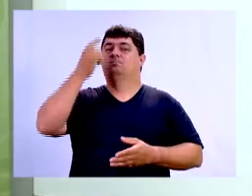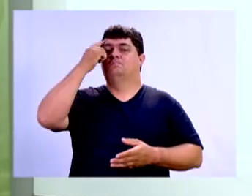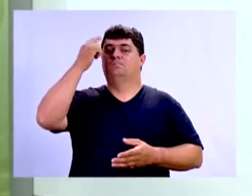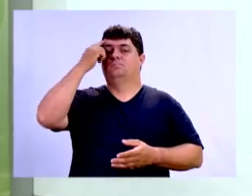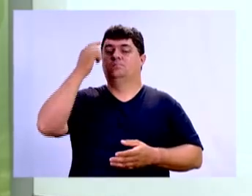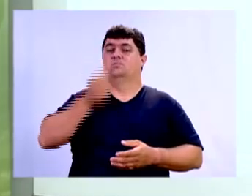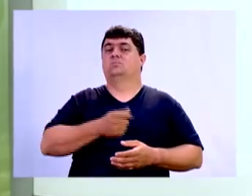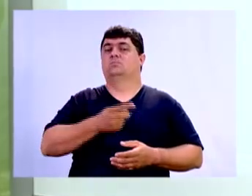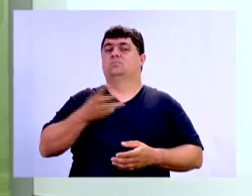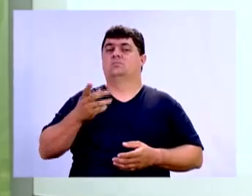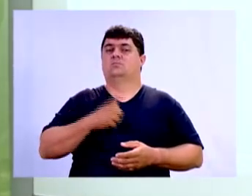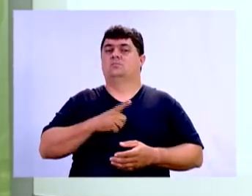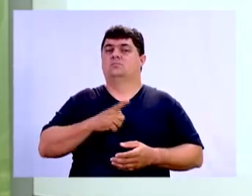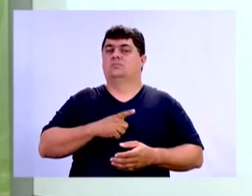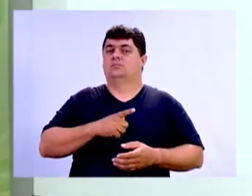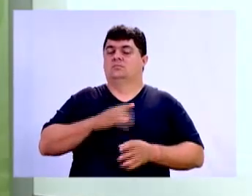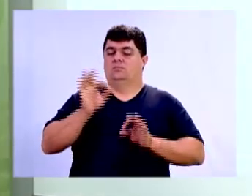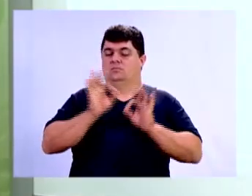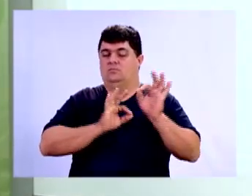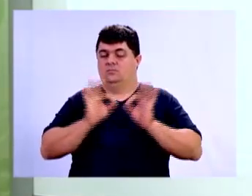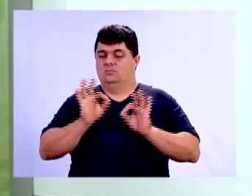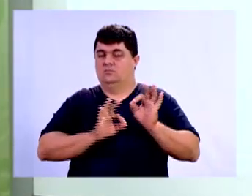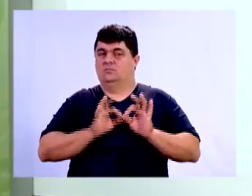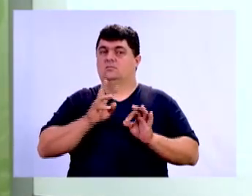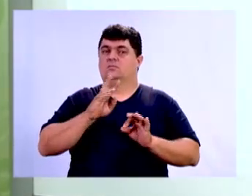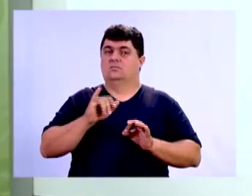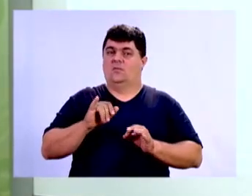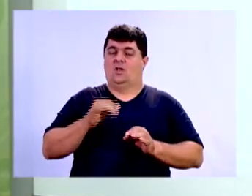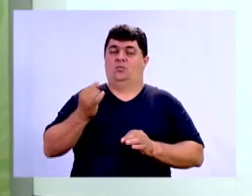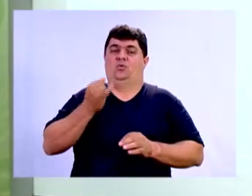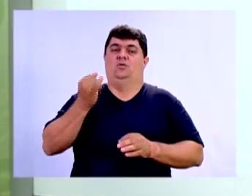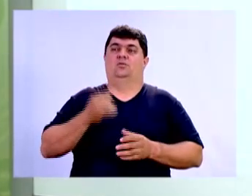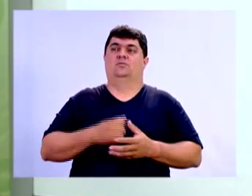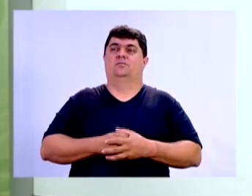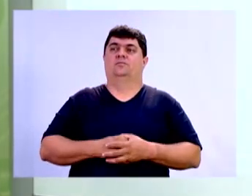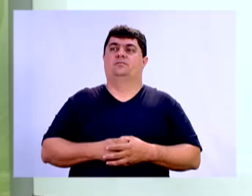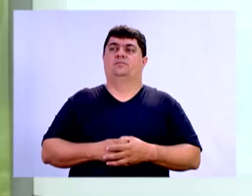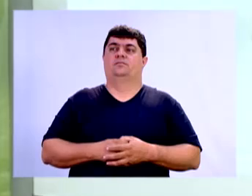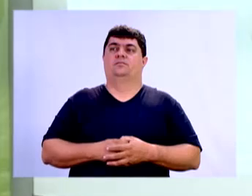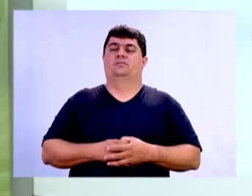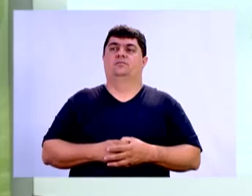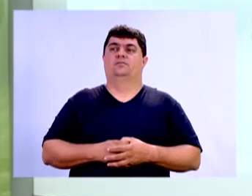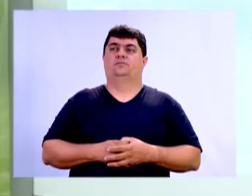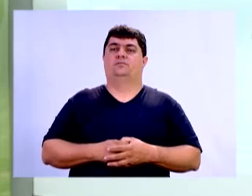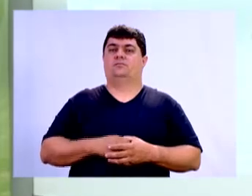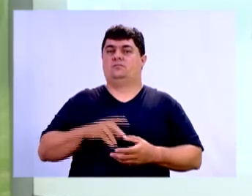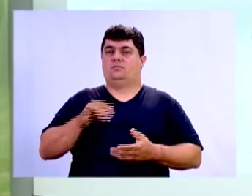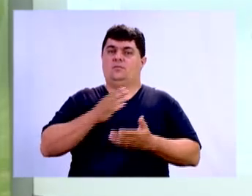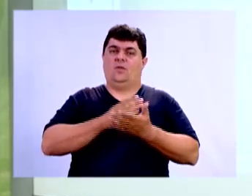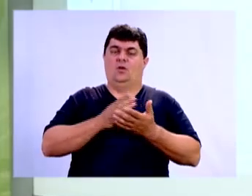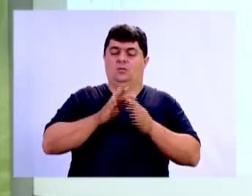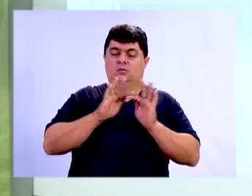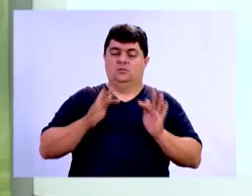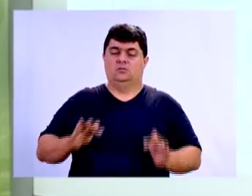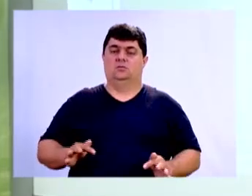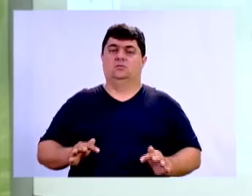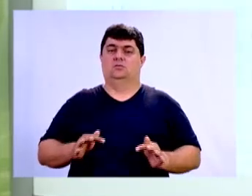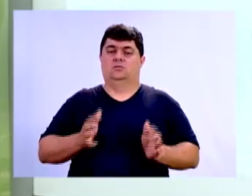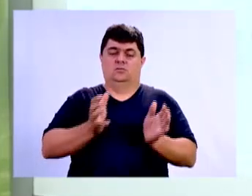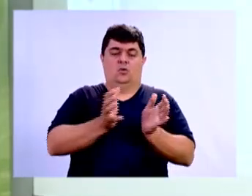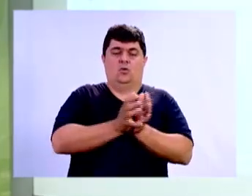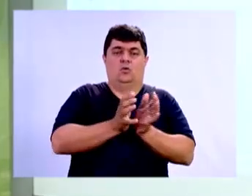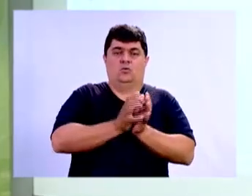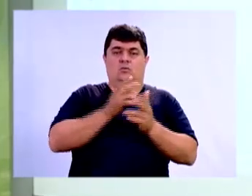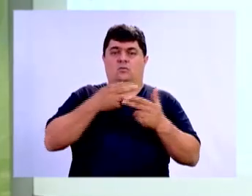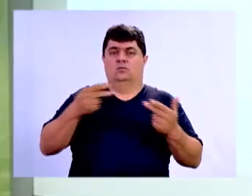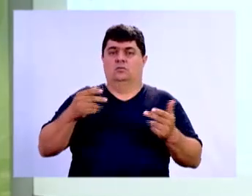de dados lá. Então gerenciar essa quantidade de dados é fundamental. Né? A gente vai começar com uma maneira mais simples, como eu falei, coleções de